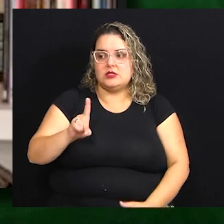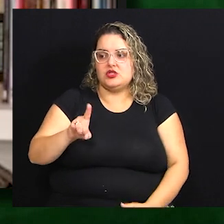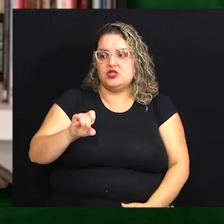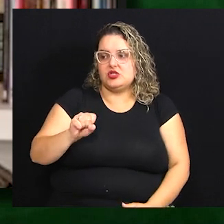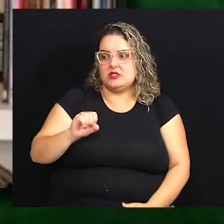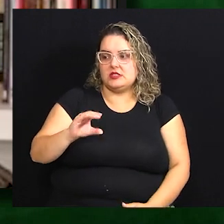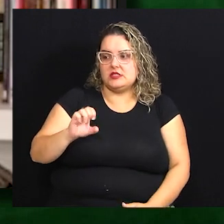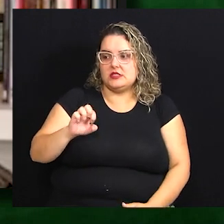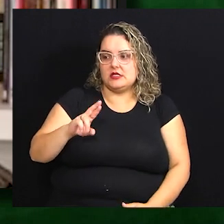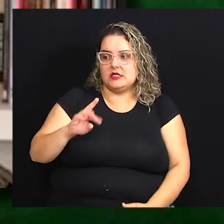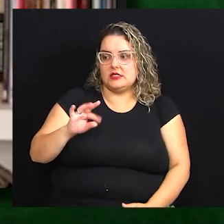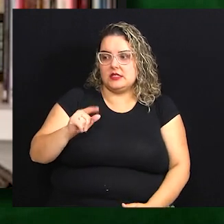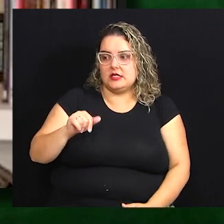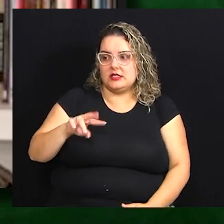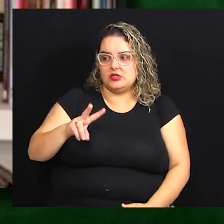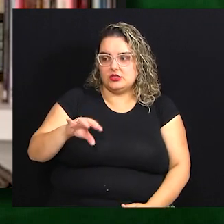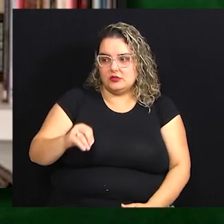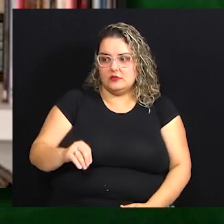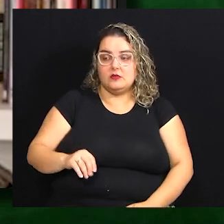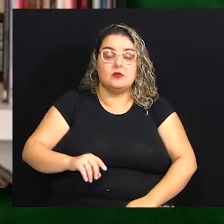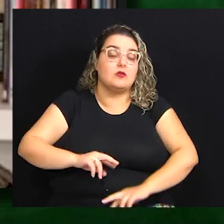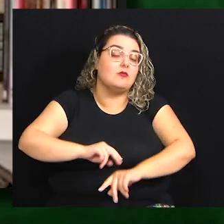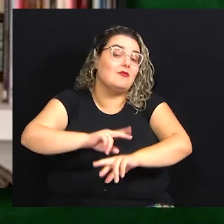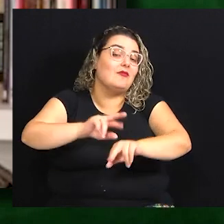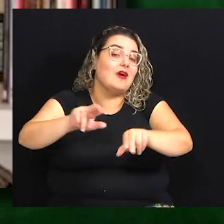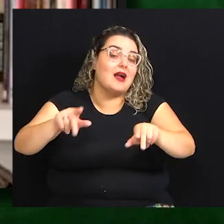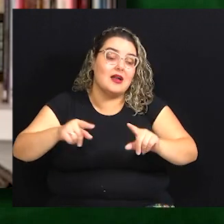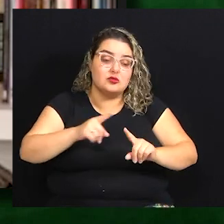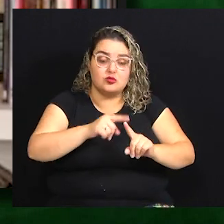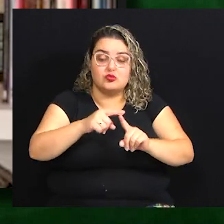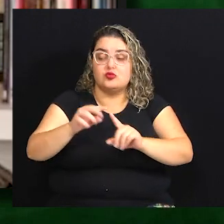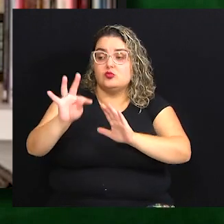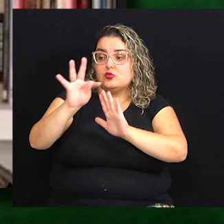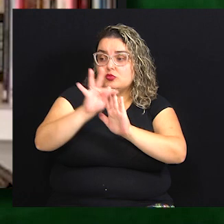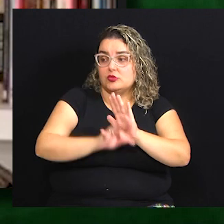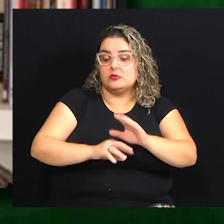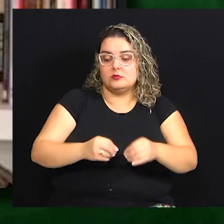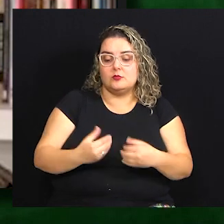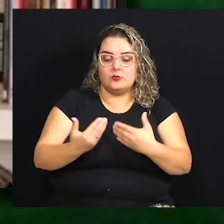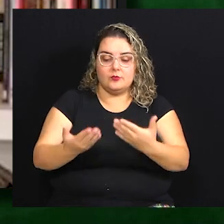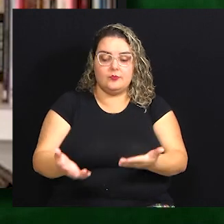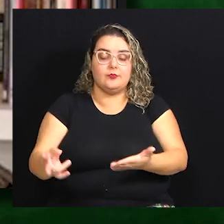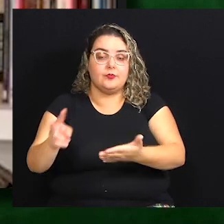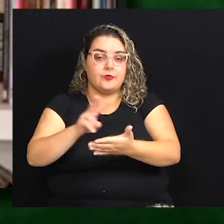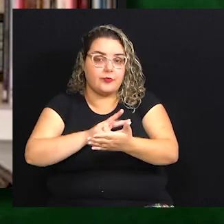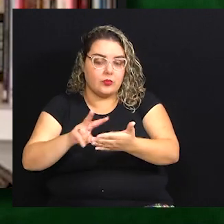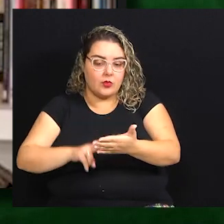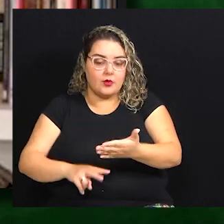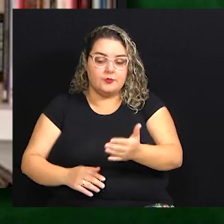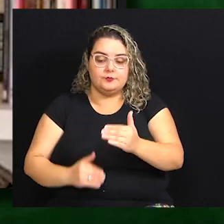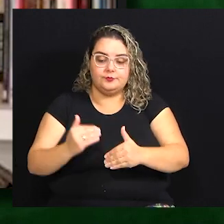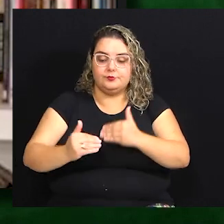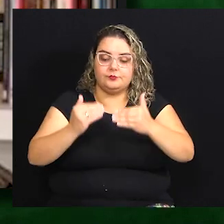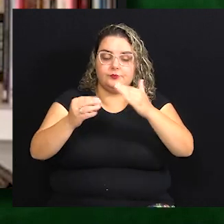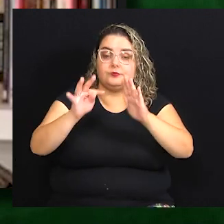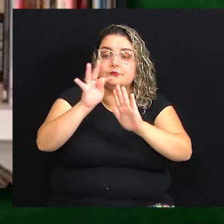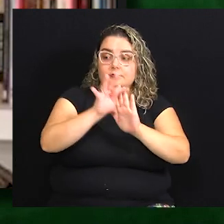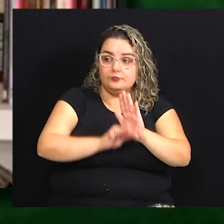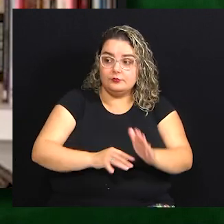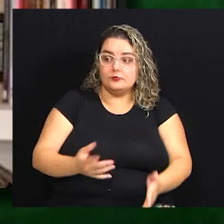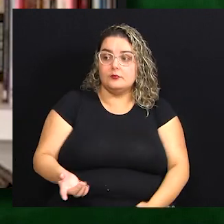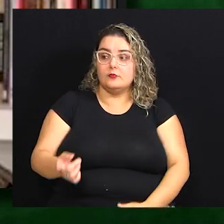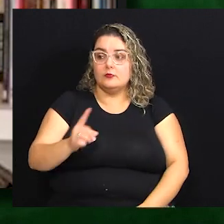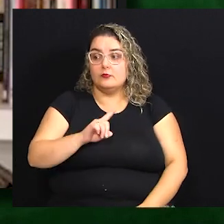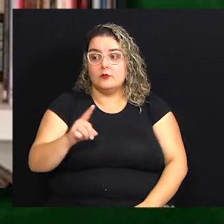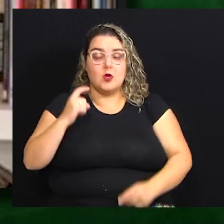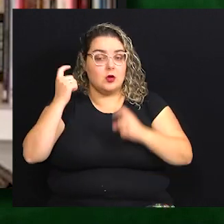né, exclusivamente. Nós trabalhamos com gêneros textuais. Então, o aluno é colocado em uma situação de leitura e produção de texto. Mas